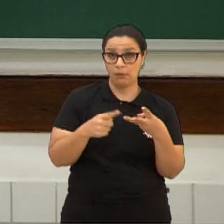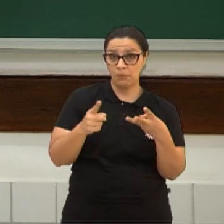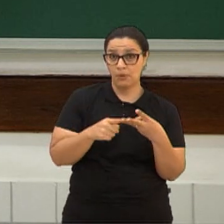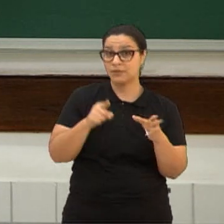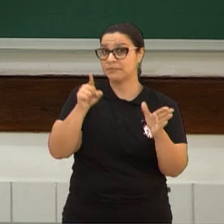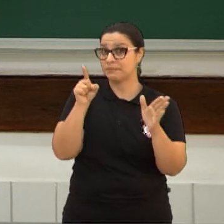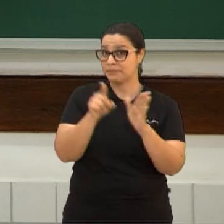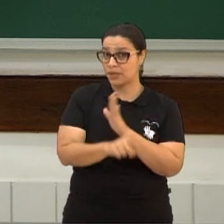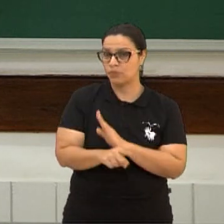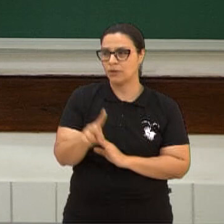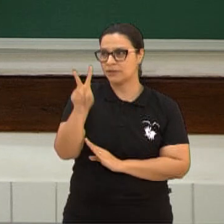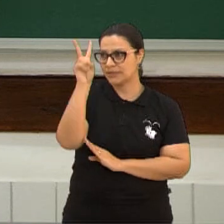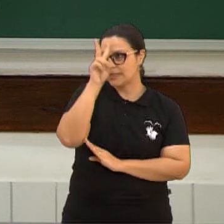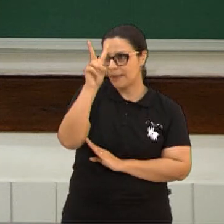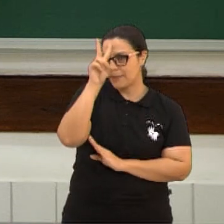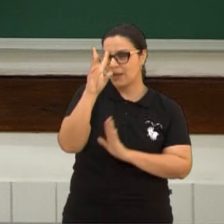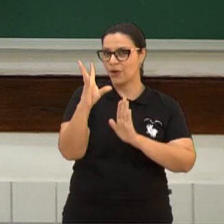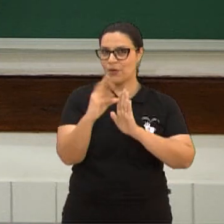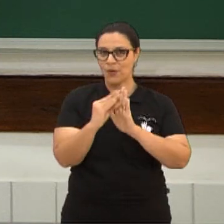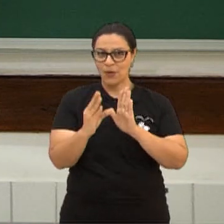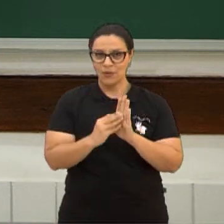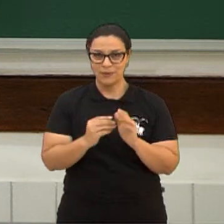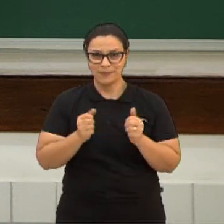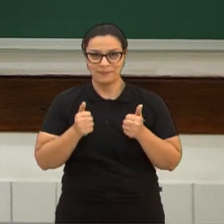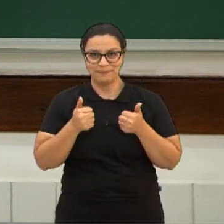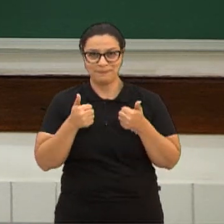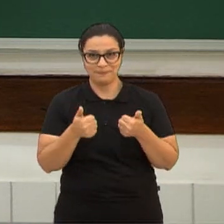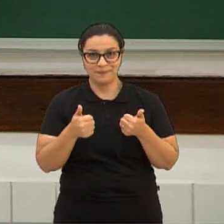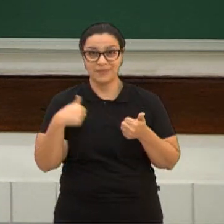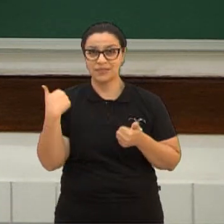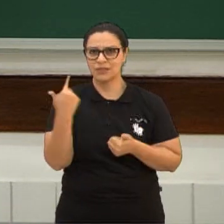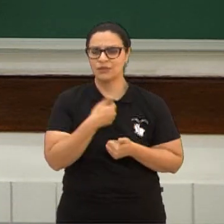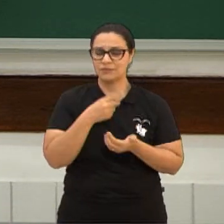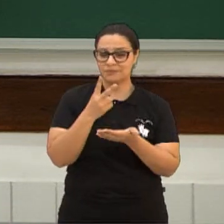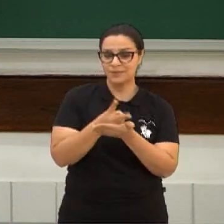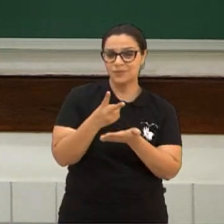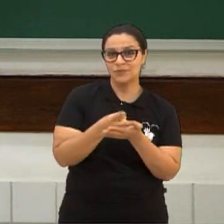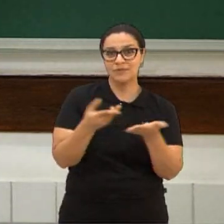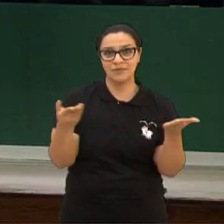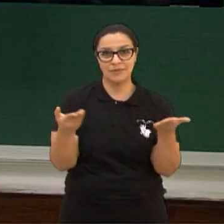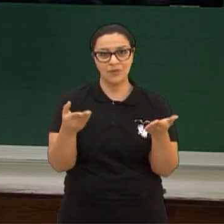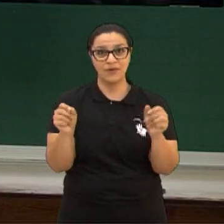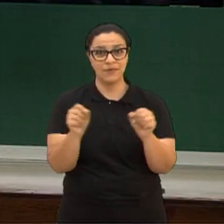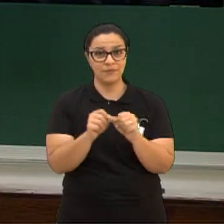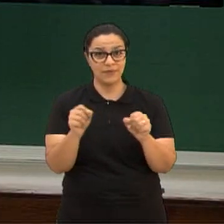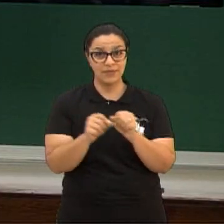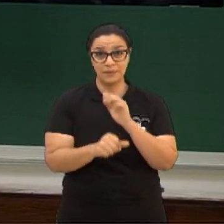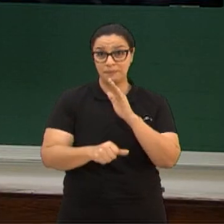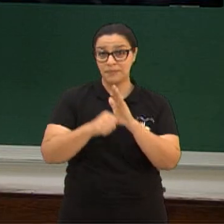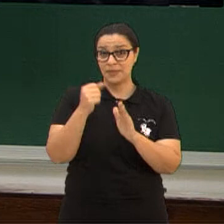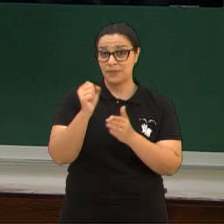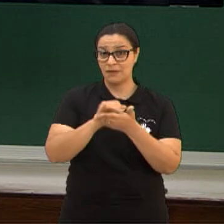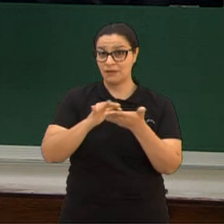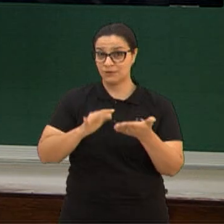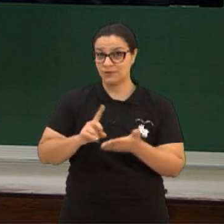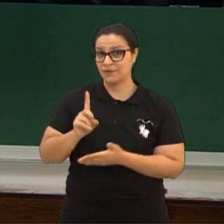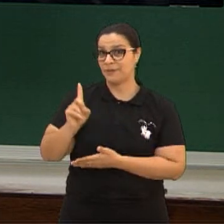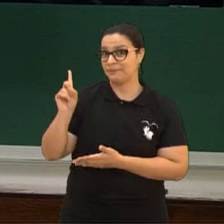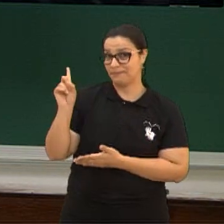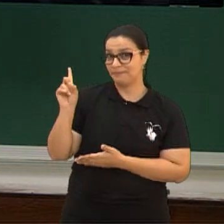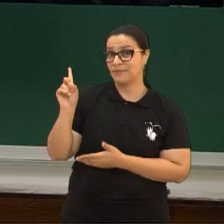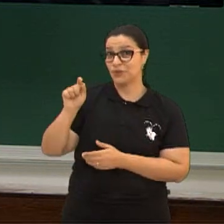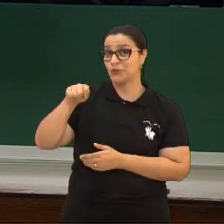sempre a gente vai relembrando o conteúdo. Tudo bem? Então vamos dar sequência. Vamos fazer o nosso primeiro